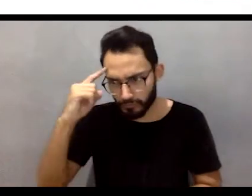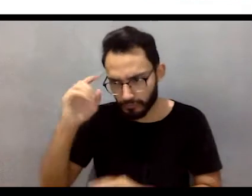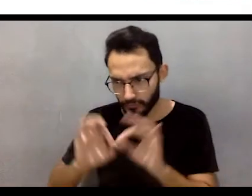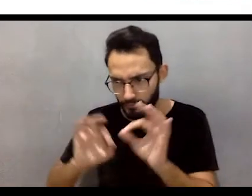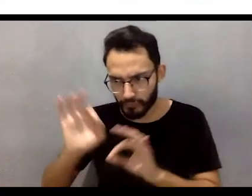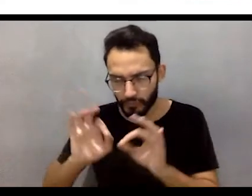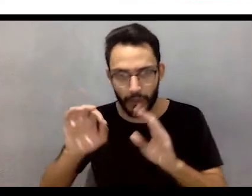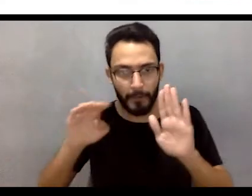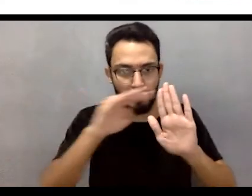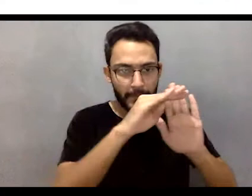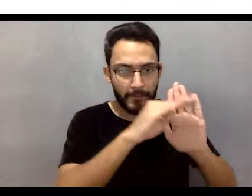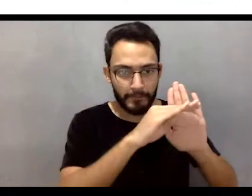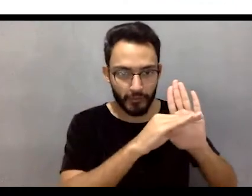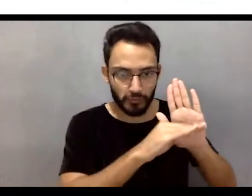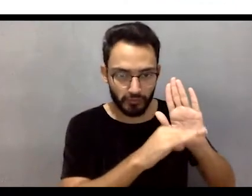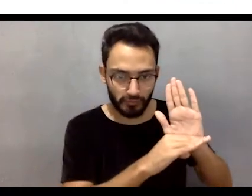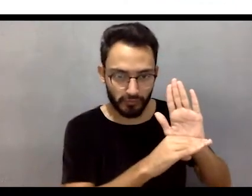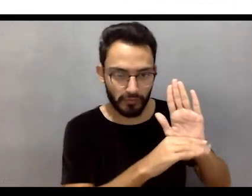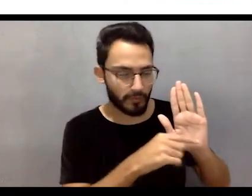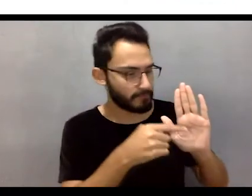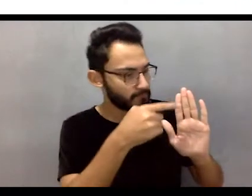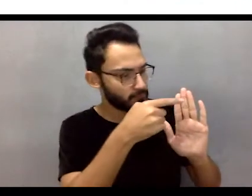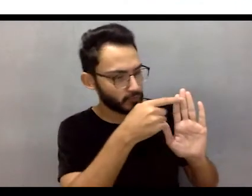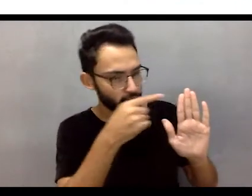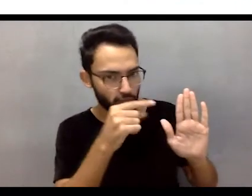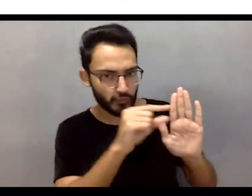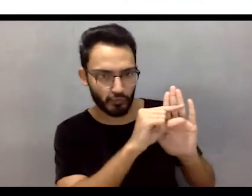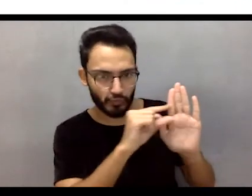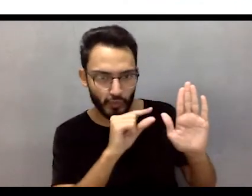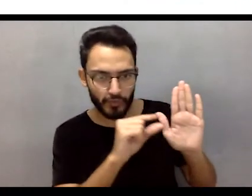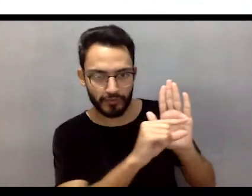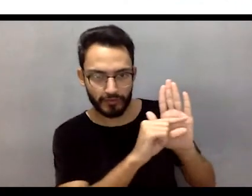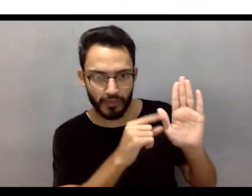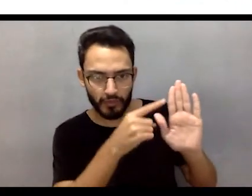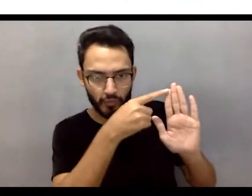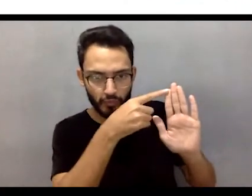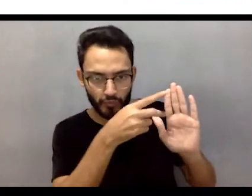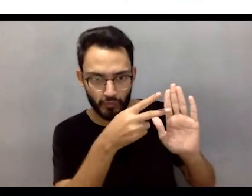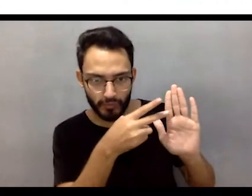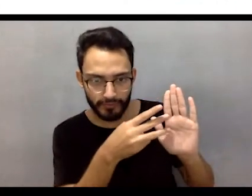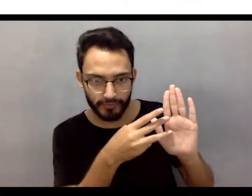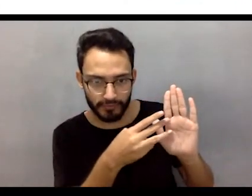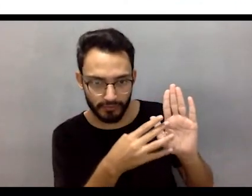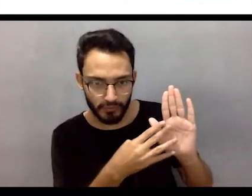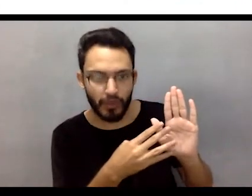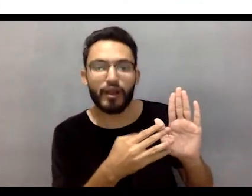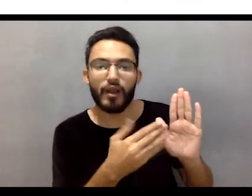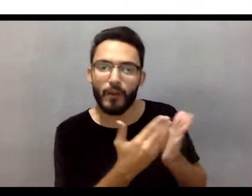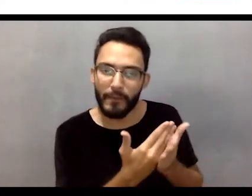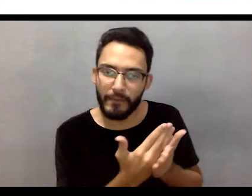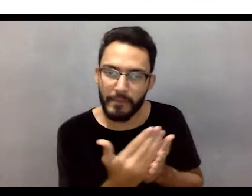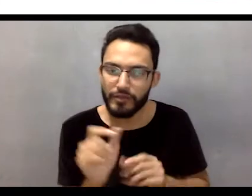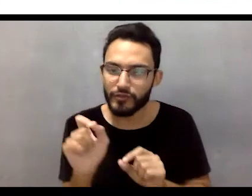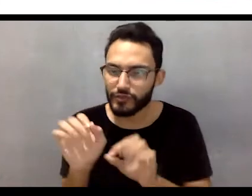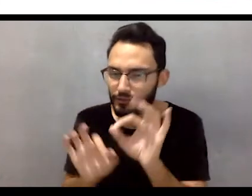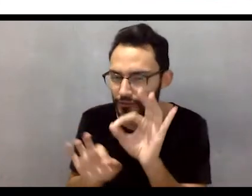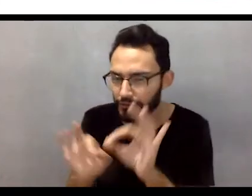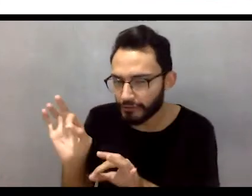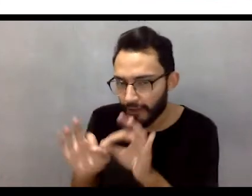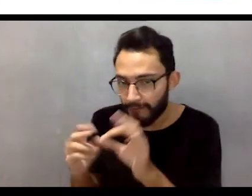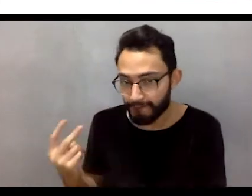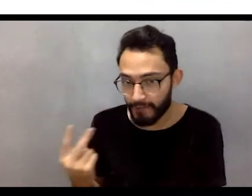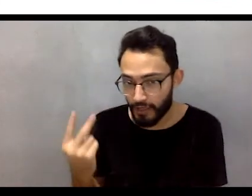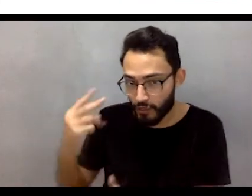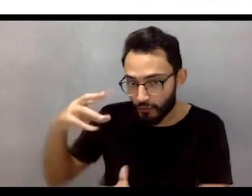épicos. Quando se olha esses épicos, a gente roda uma engenharia de valor